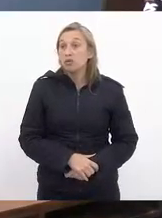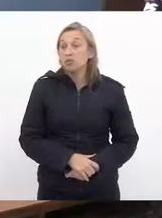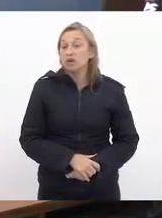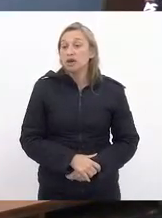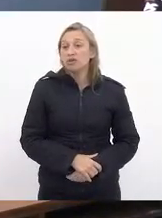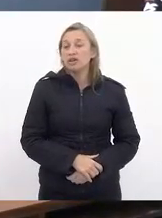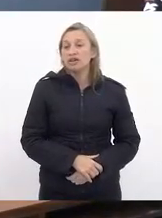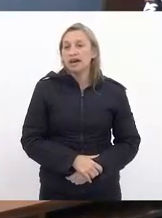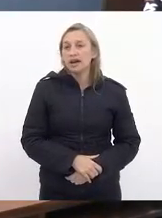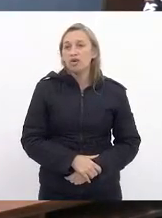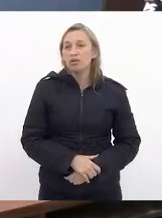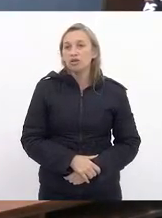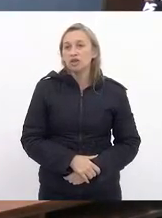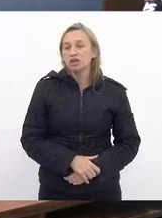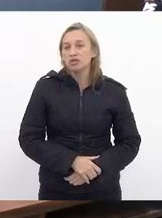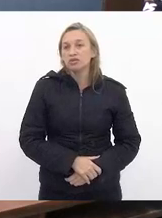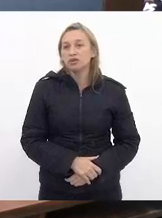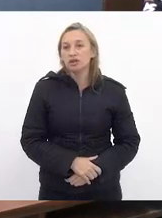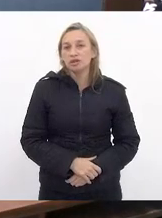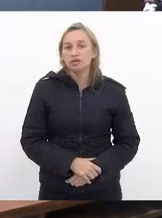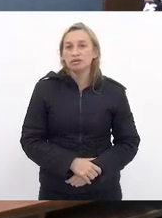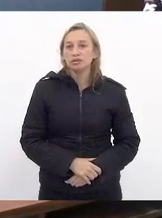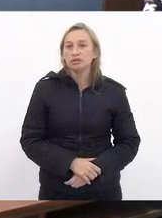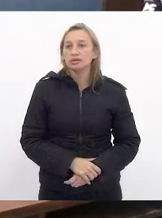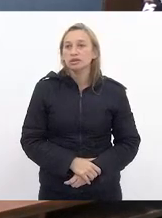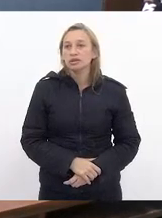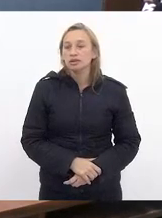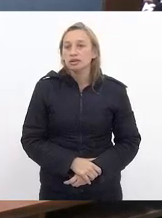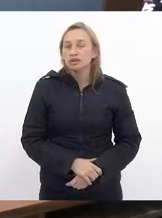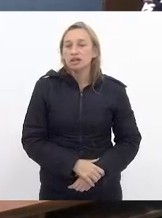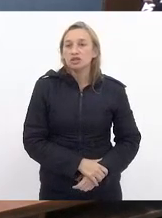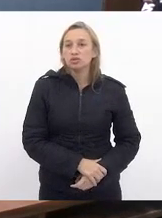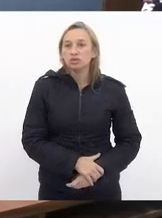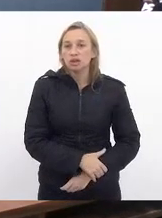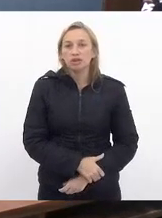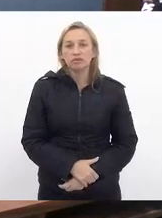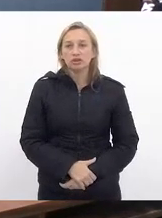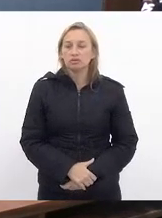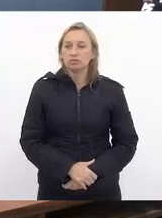e para discutir E aí